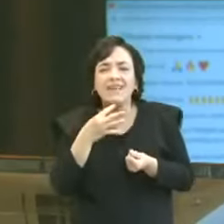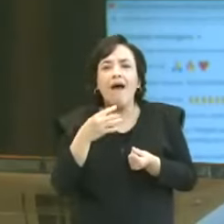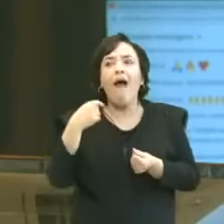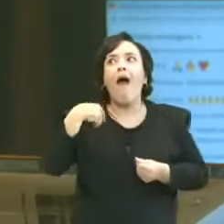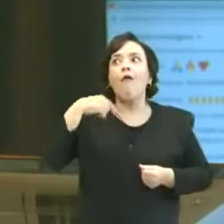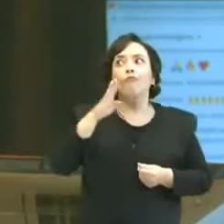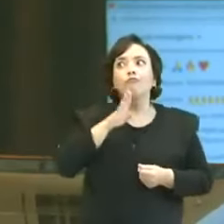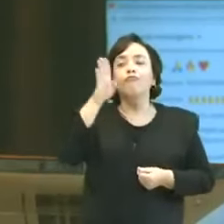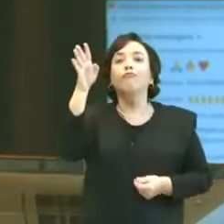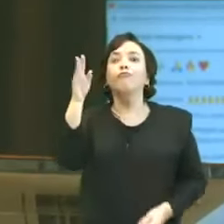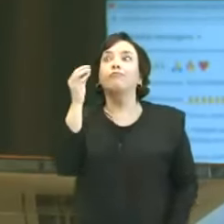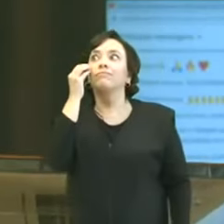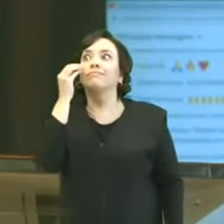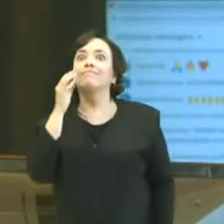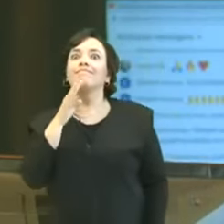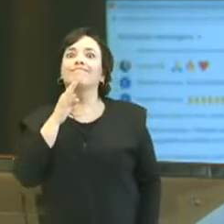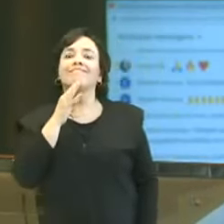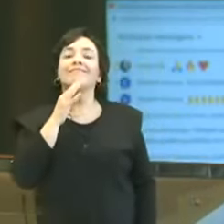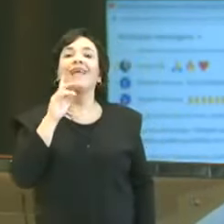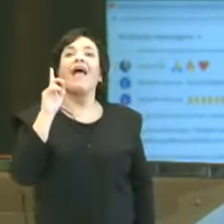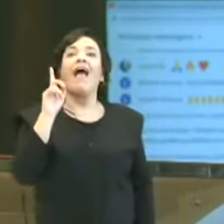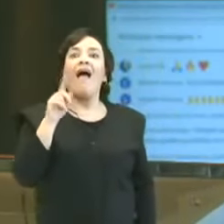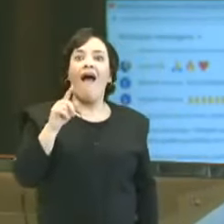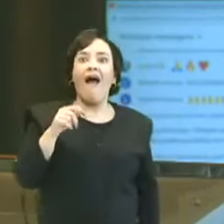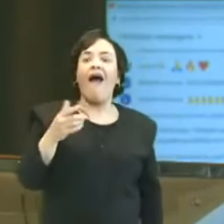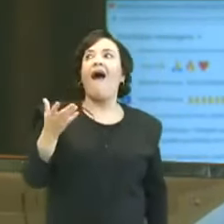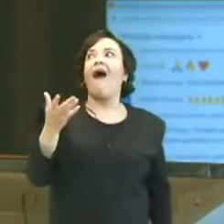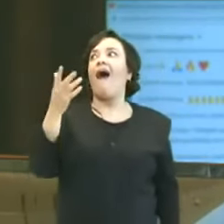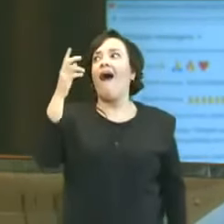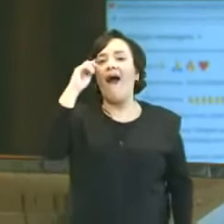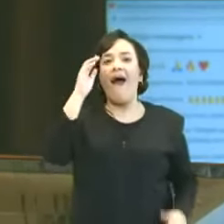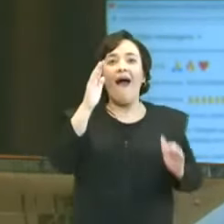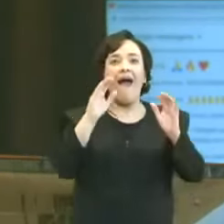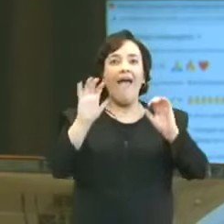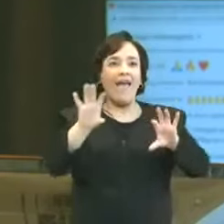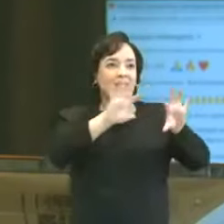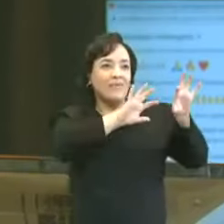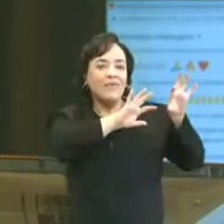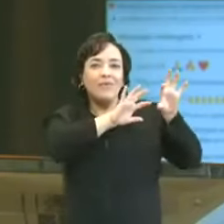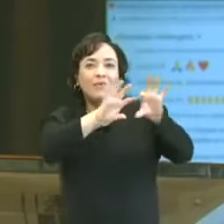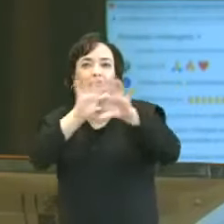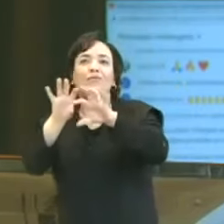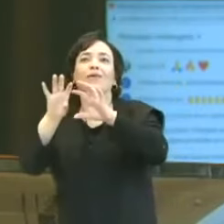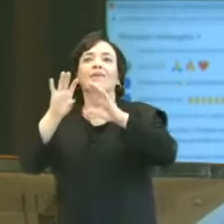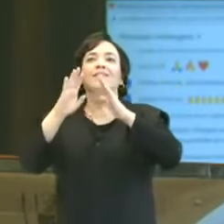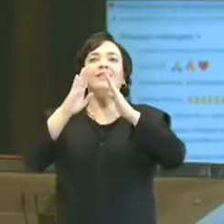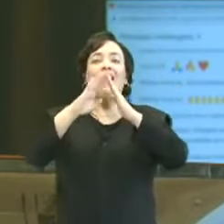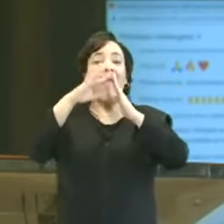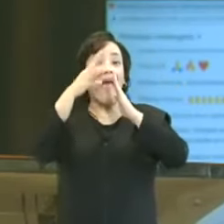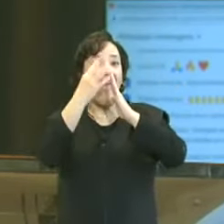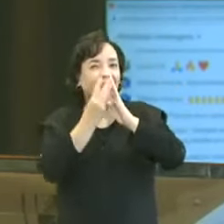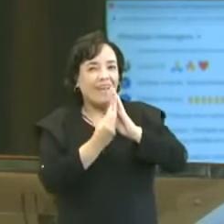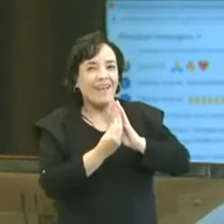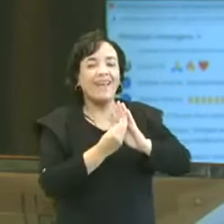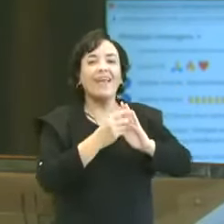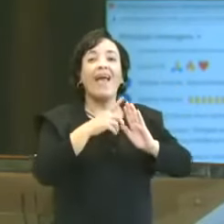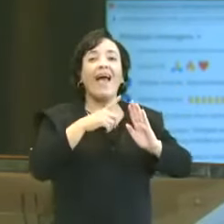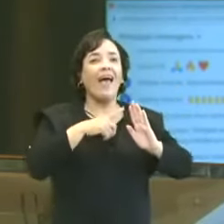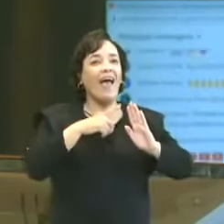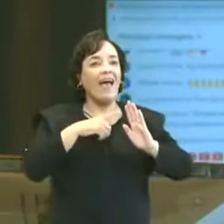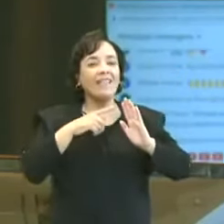que Deus tem que ser o centro. E começa a levar as igrejas a abrirem casas de oração e levarem as pessoas